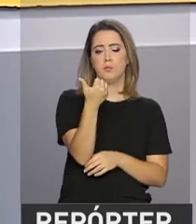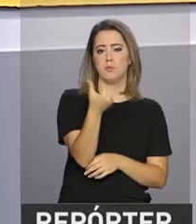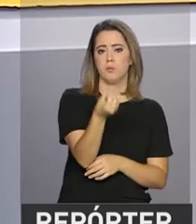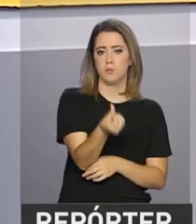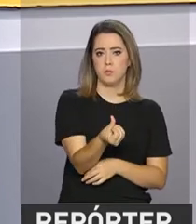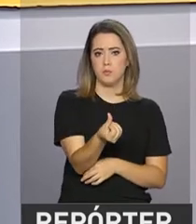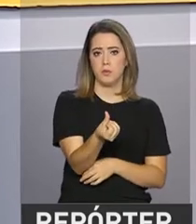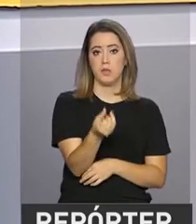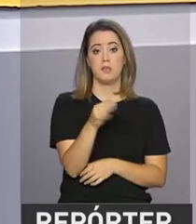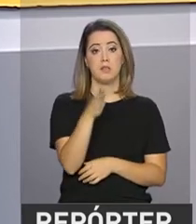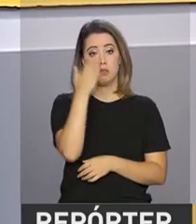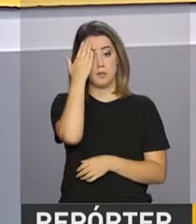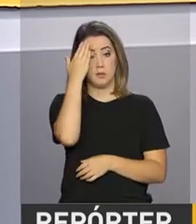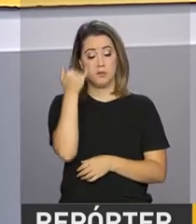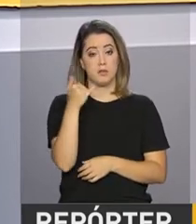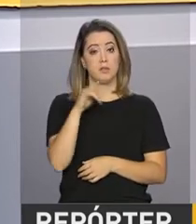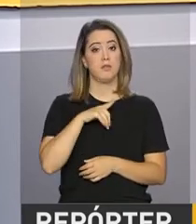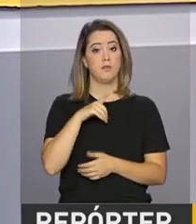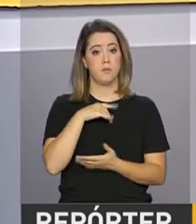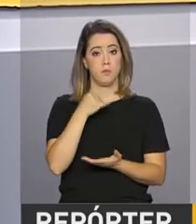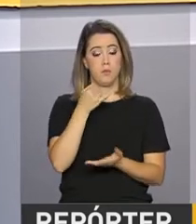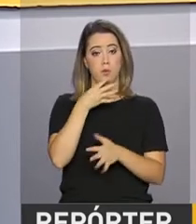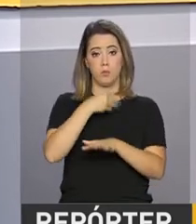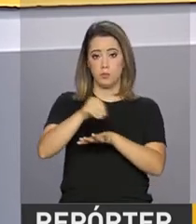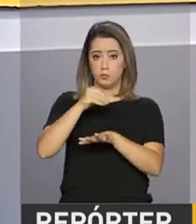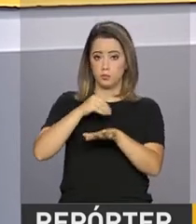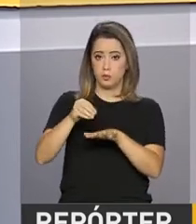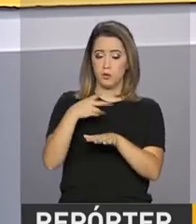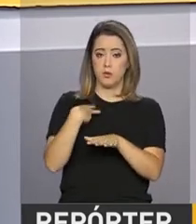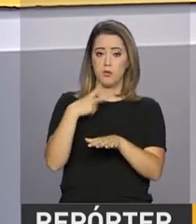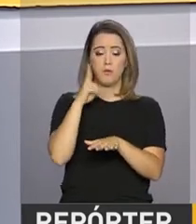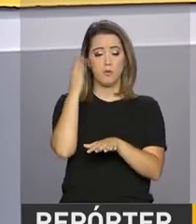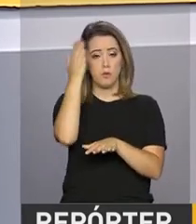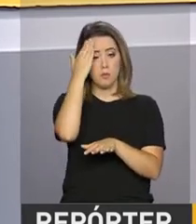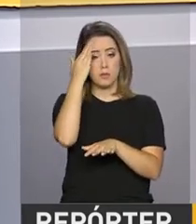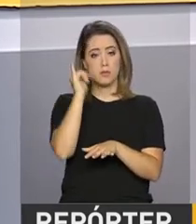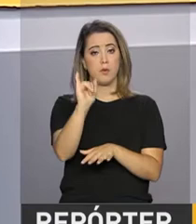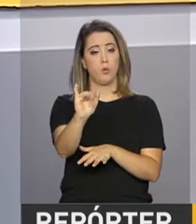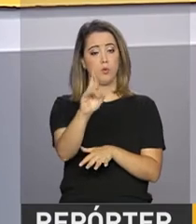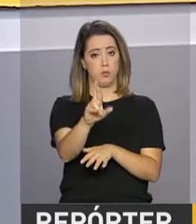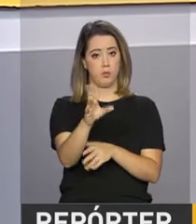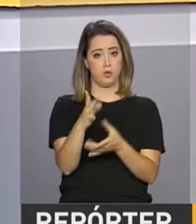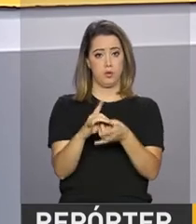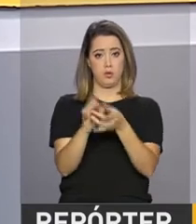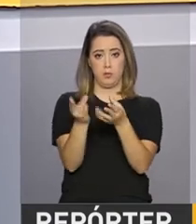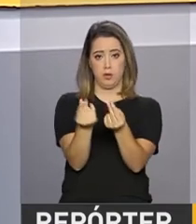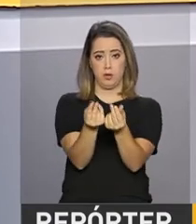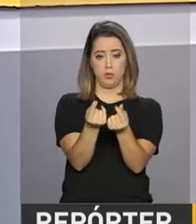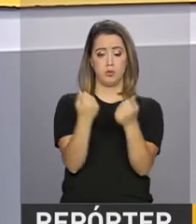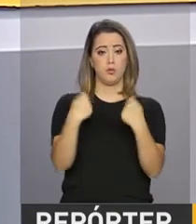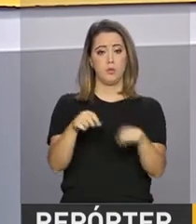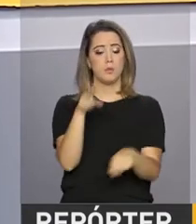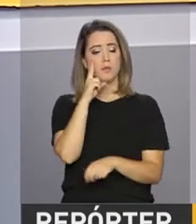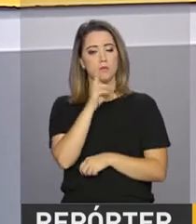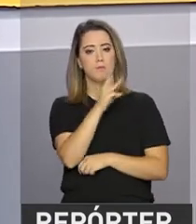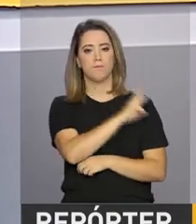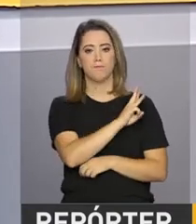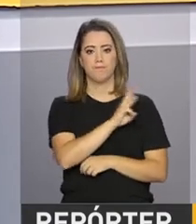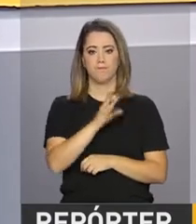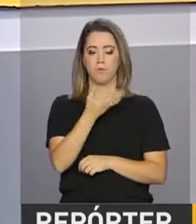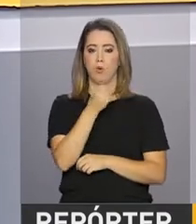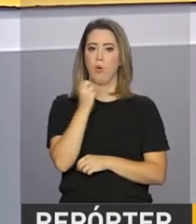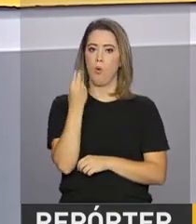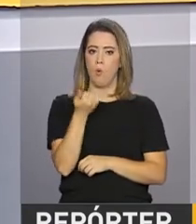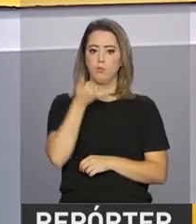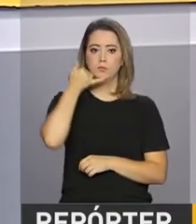2017 para saber se teve a declaração liberada o contribuinte deve acessar a página da receita na internet ou então